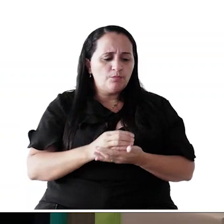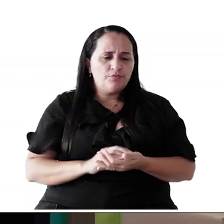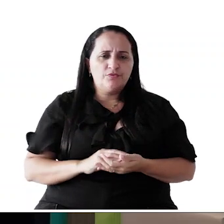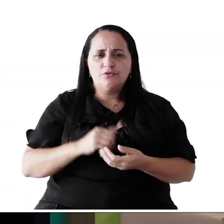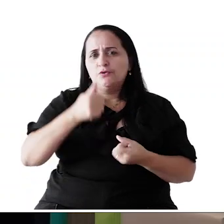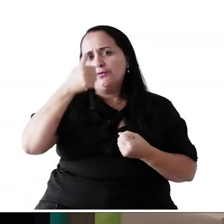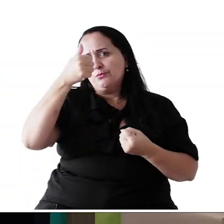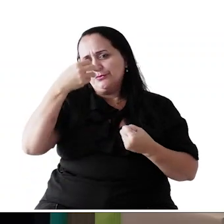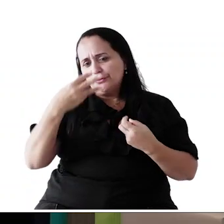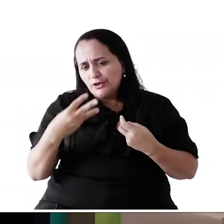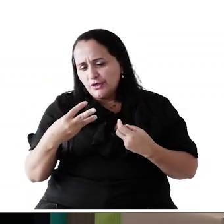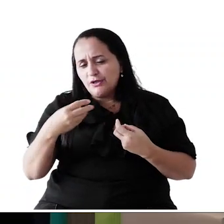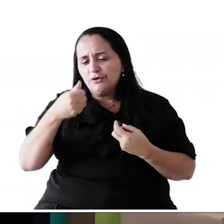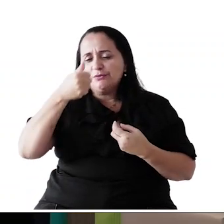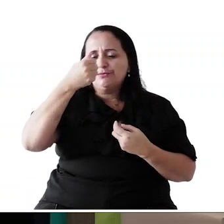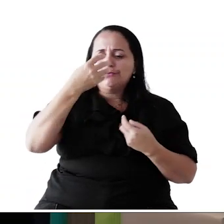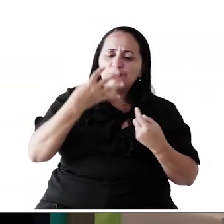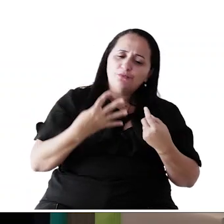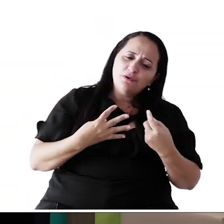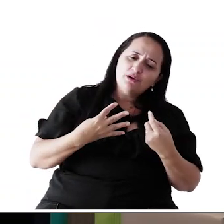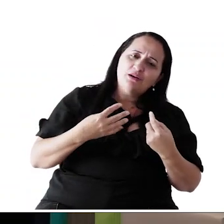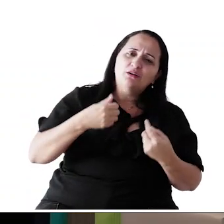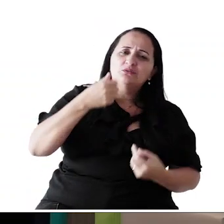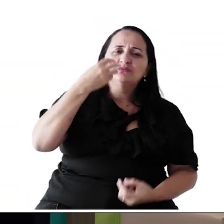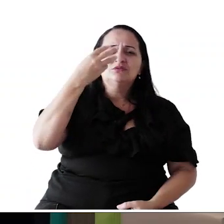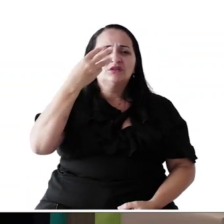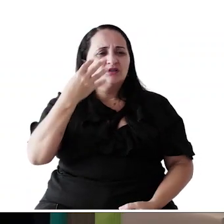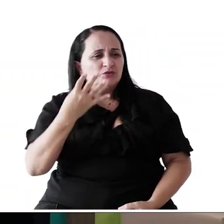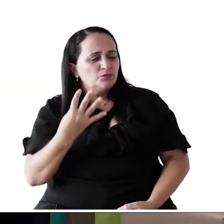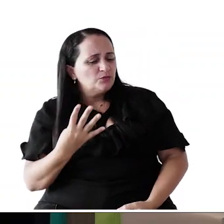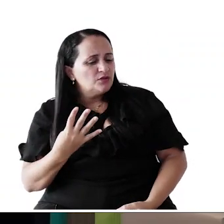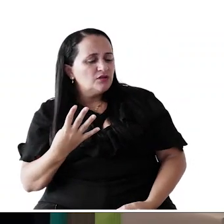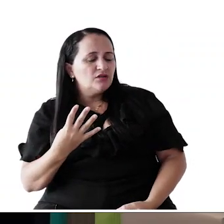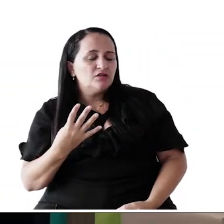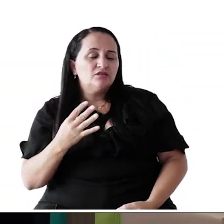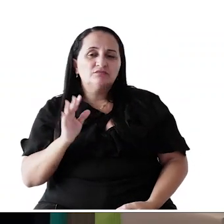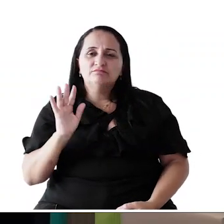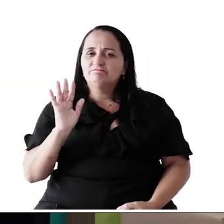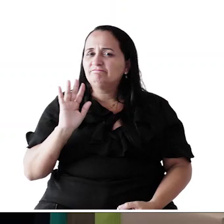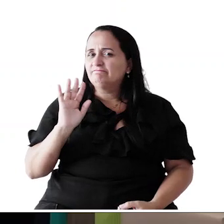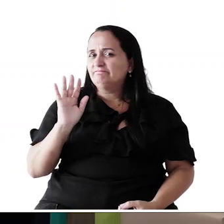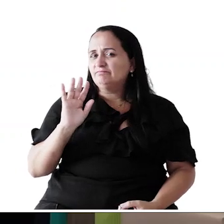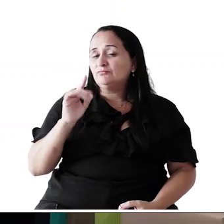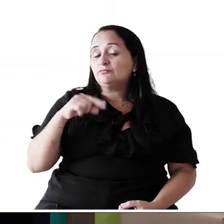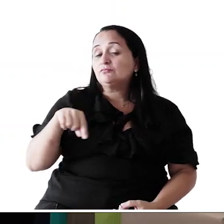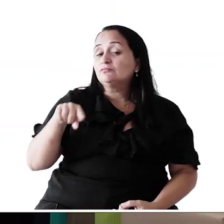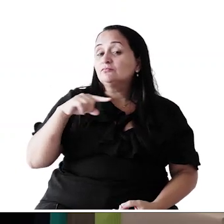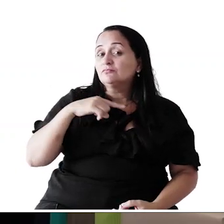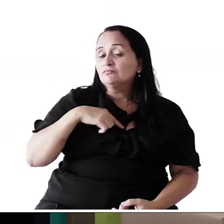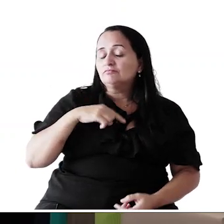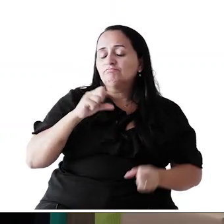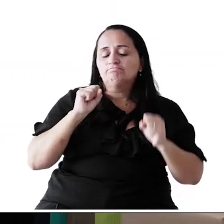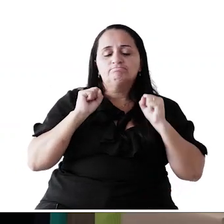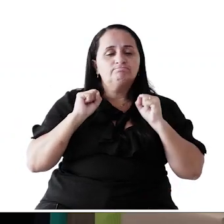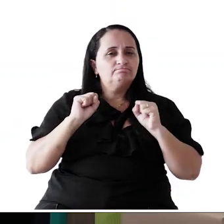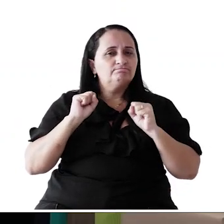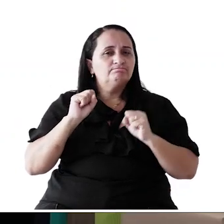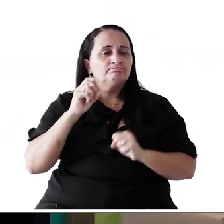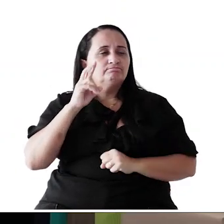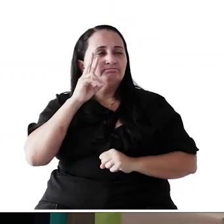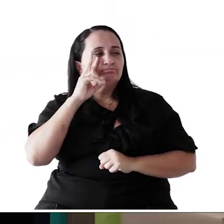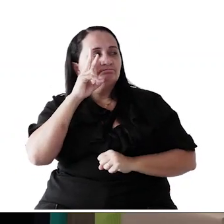terço, um quarto, 3/4. A gente pode fazer essa divisão,